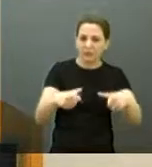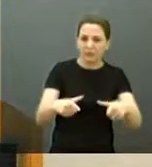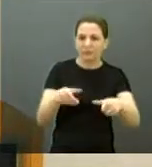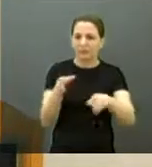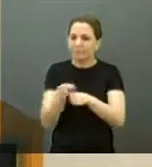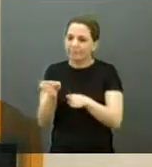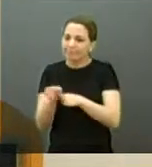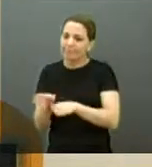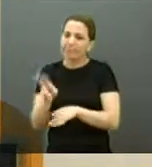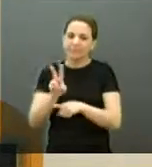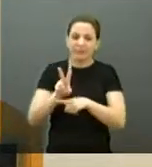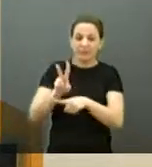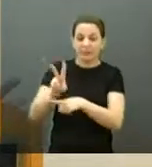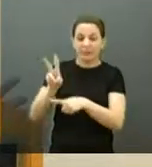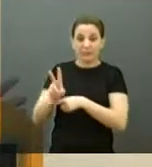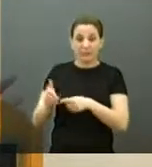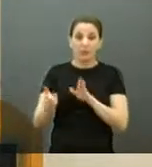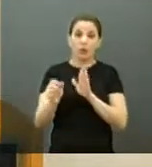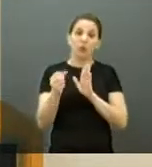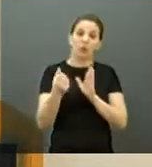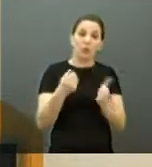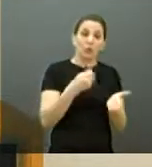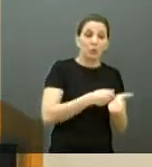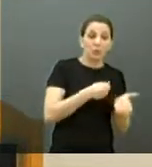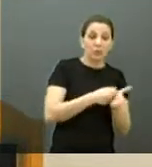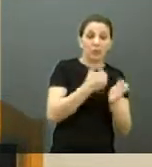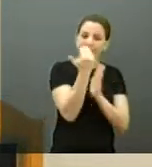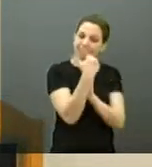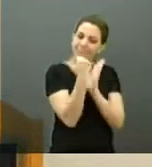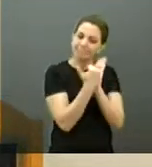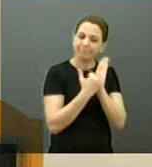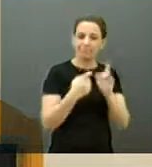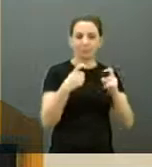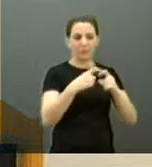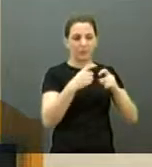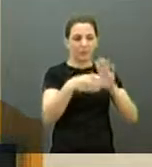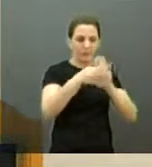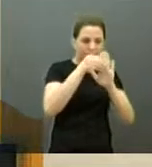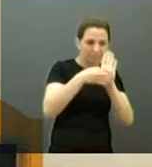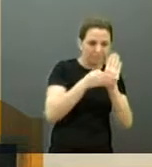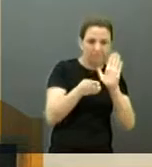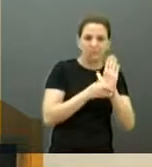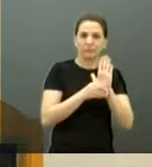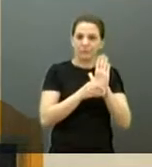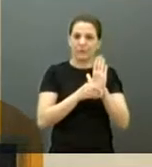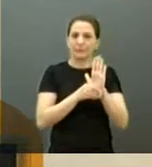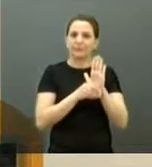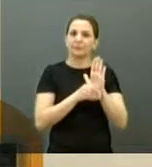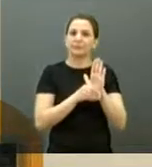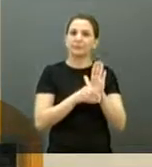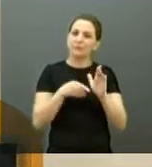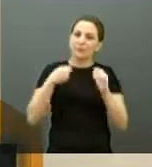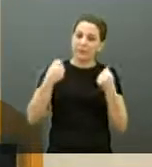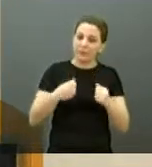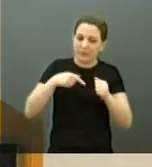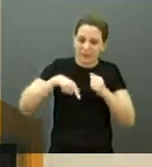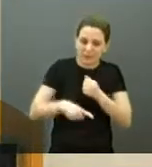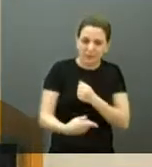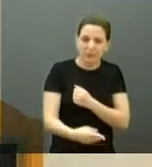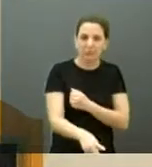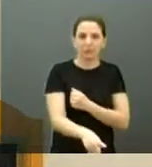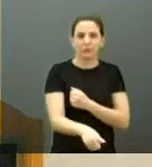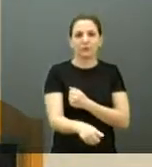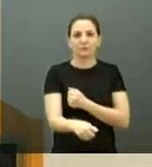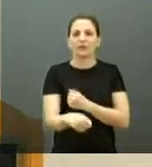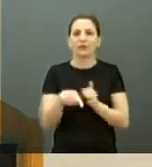acompanhamento e fiscalização do cumprimento dessas escalas. Então, eu acho que a gente precisa aprofundar